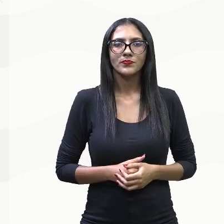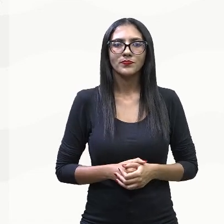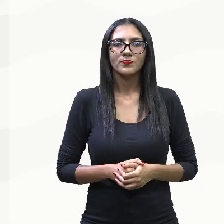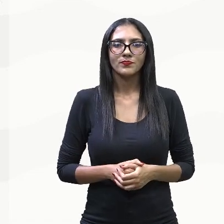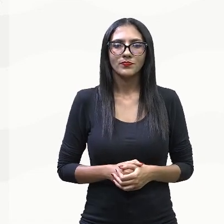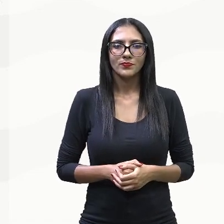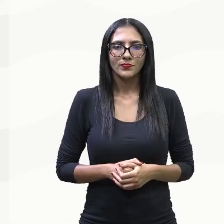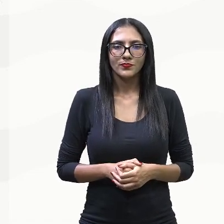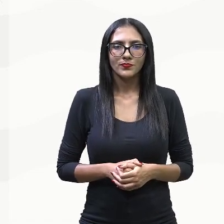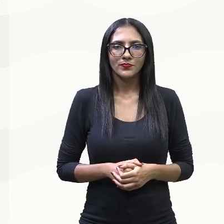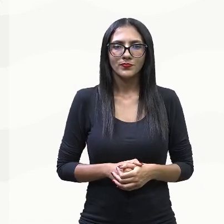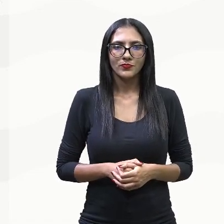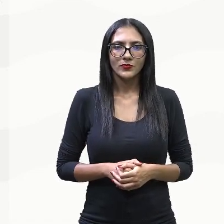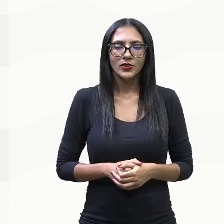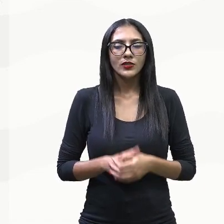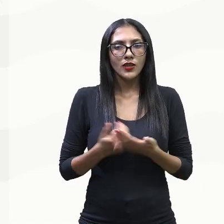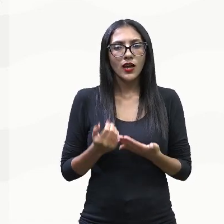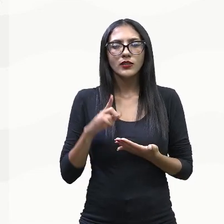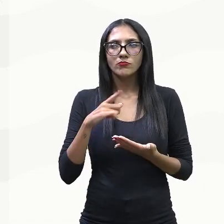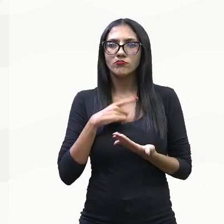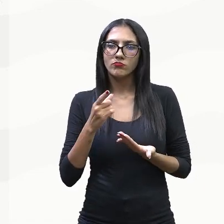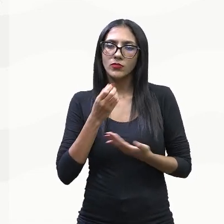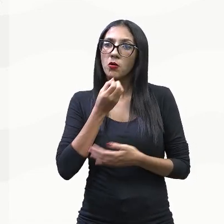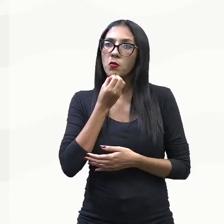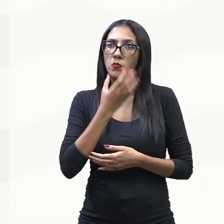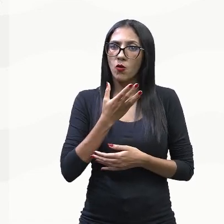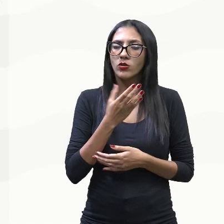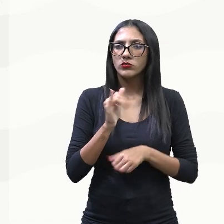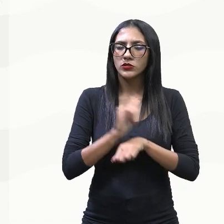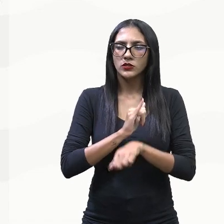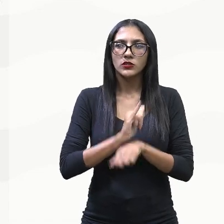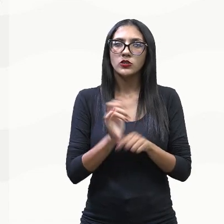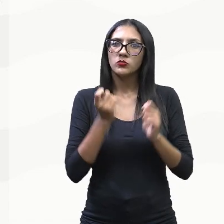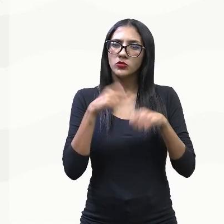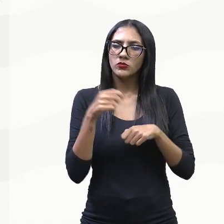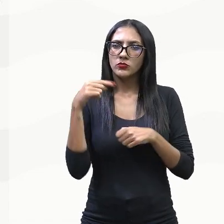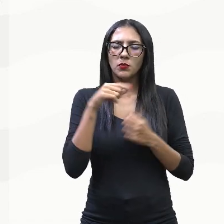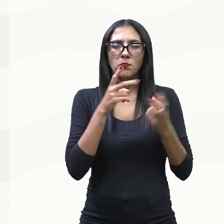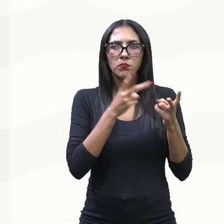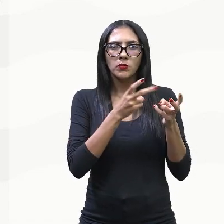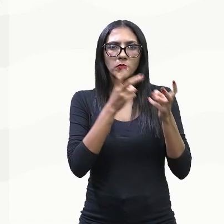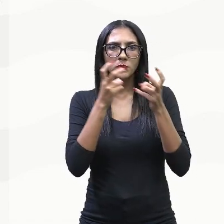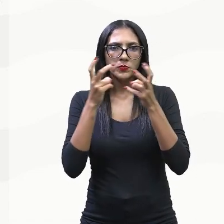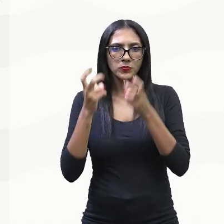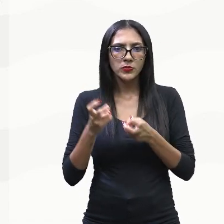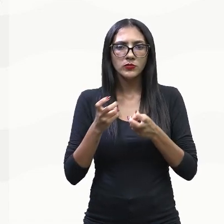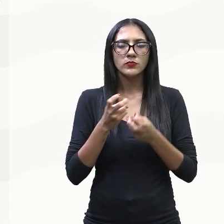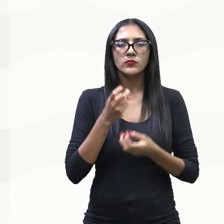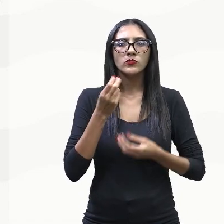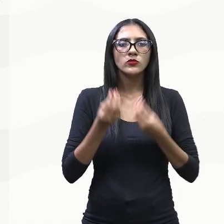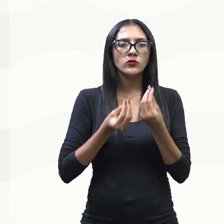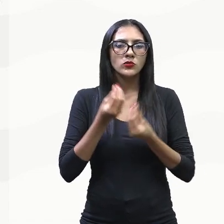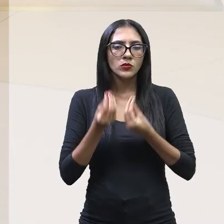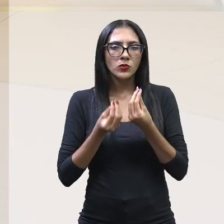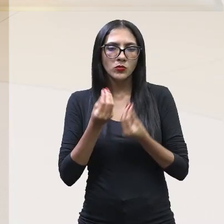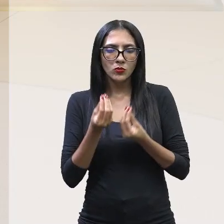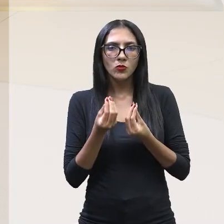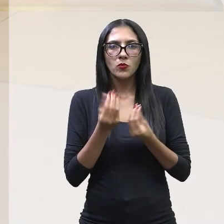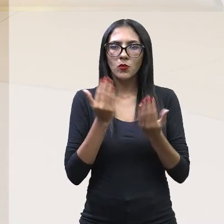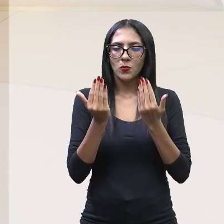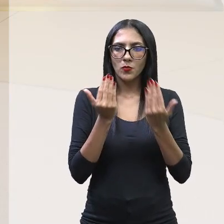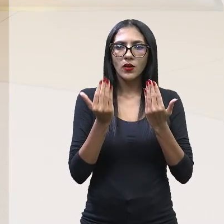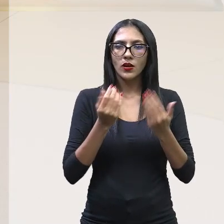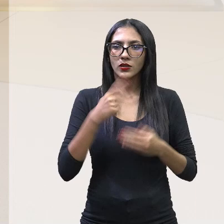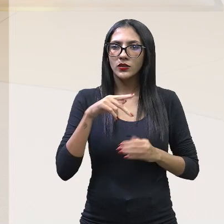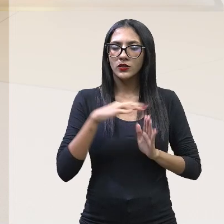um modo, né, prático de se ver ali a dinâmica das ocupações, não é, tanto na Amazônia